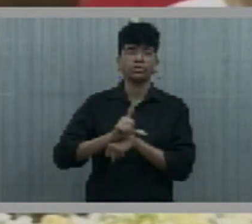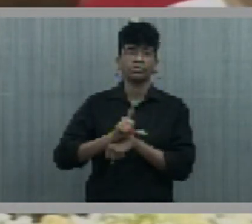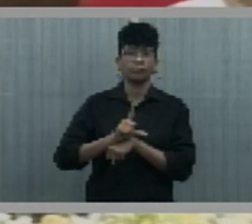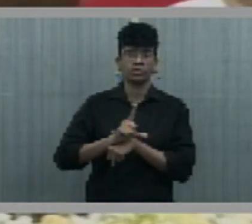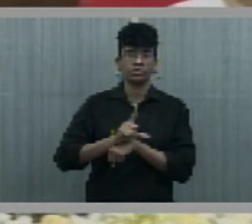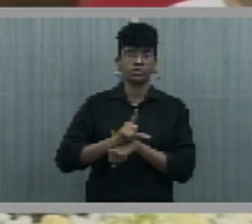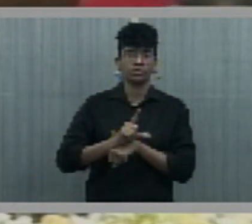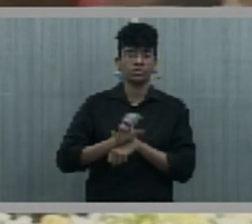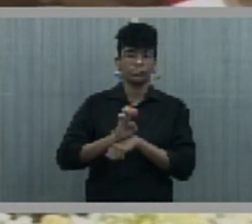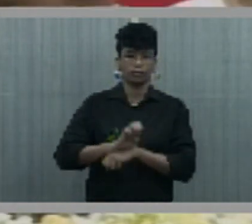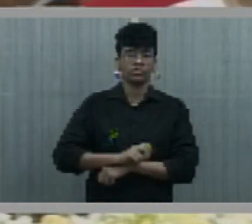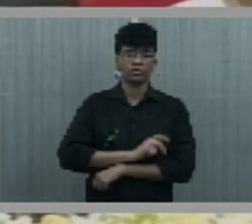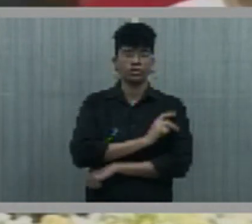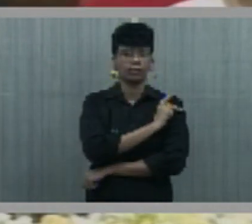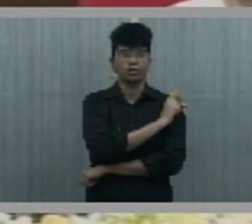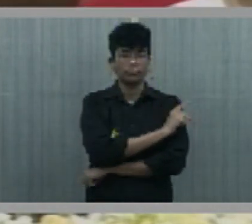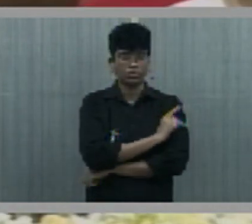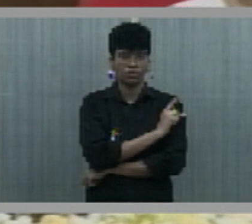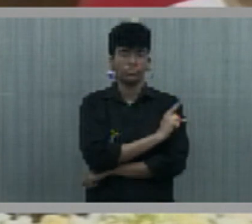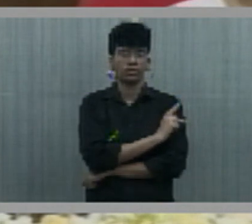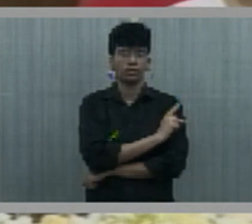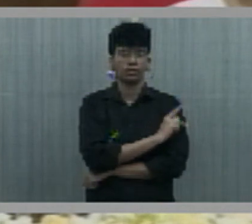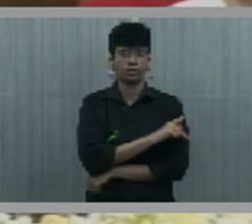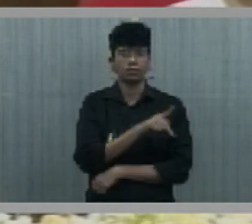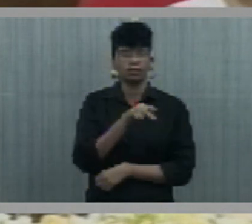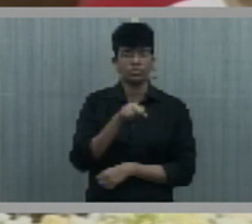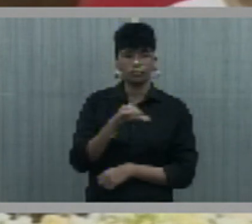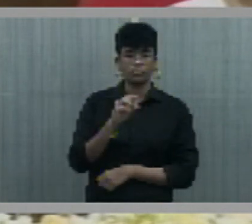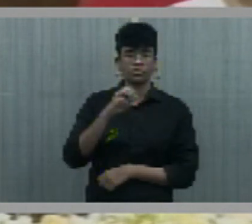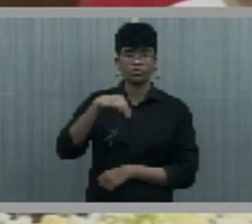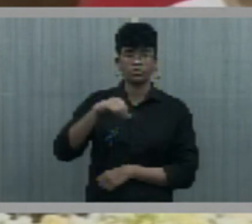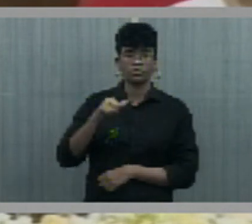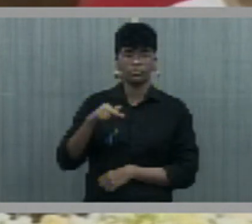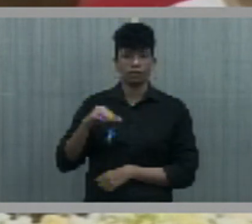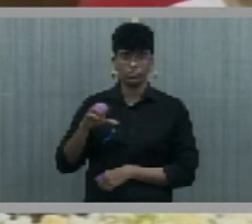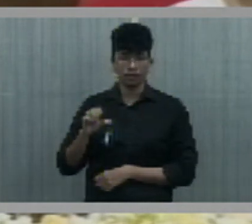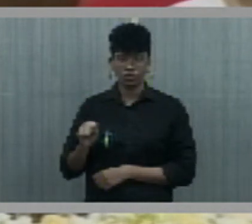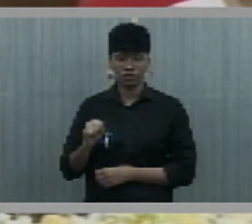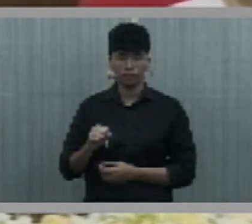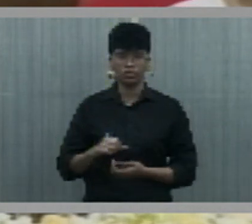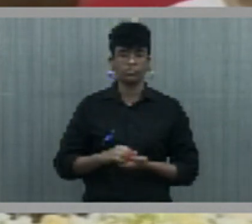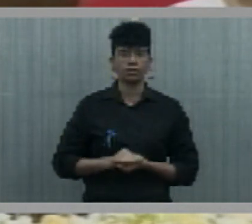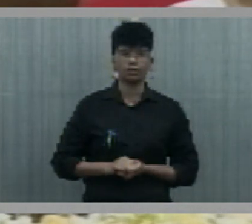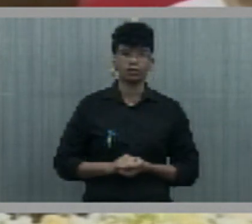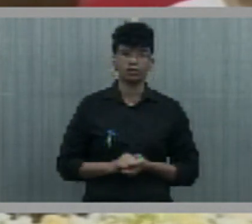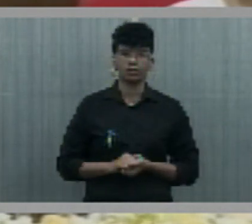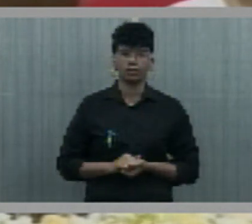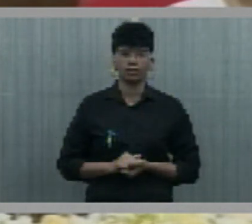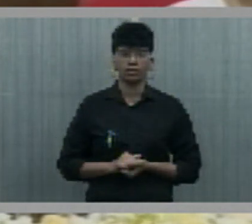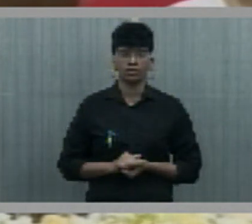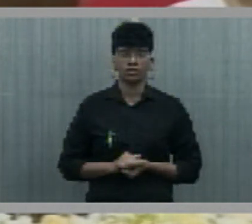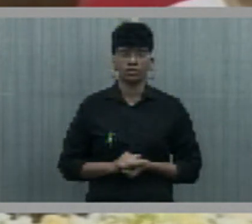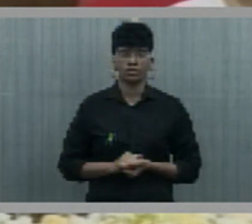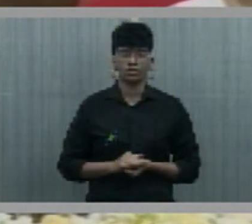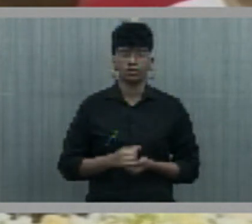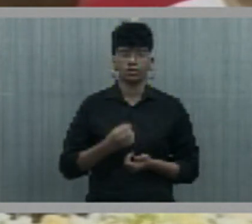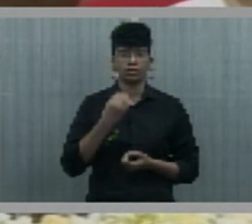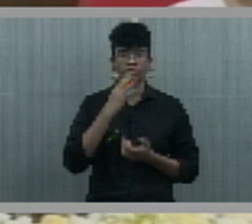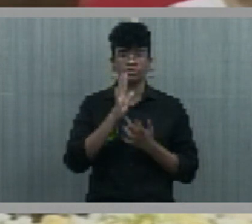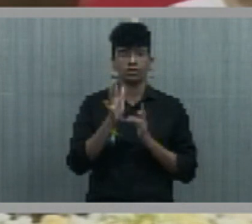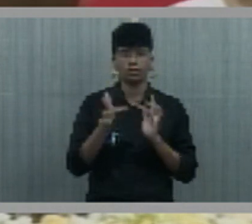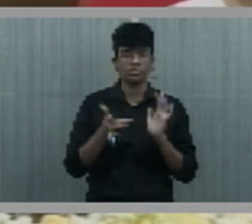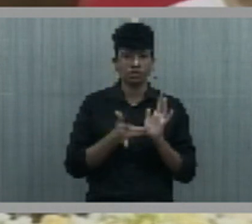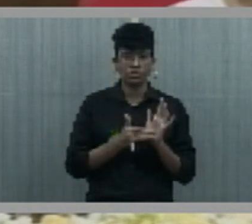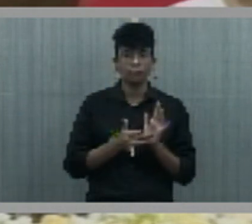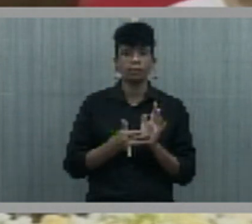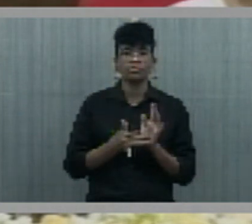Piauí, querido irmão Dom Marcos Antônio Tavone, bispo de Bom Jesus do